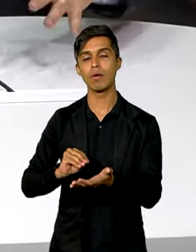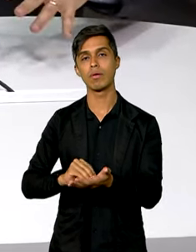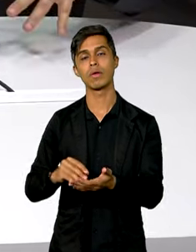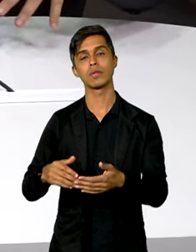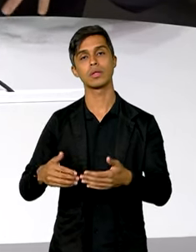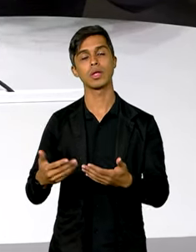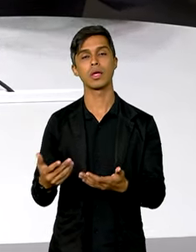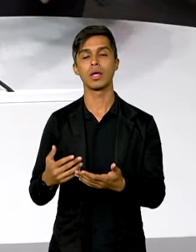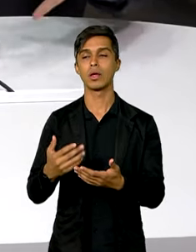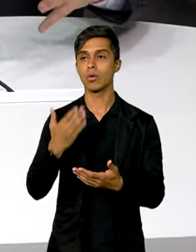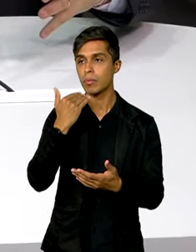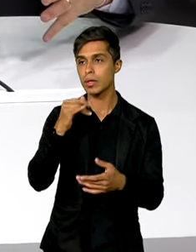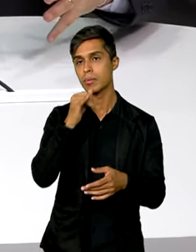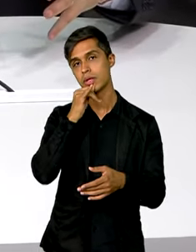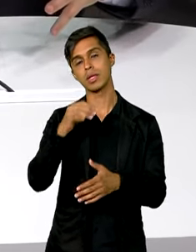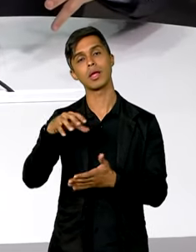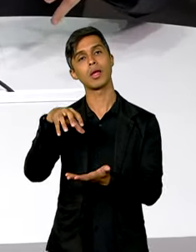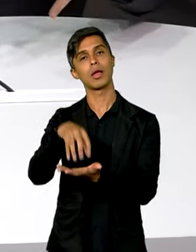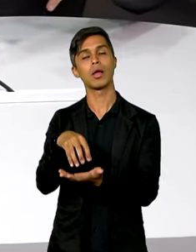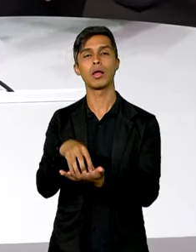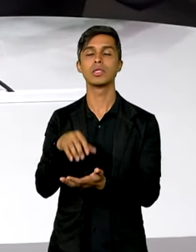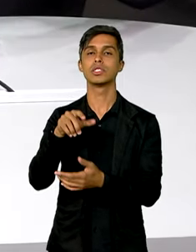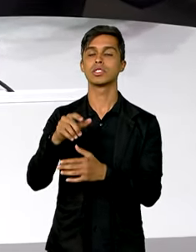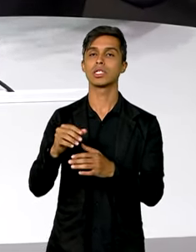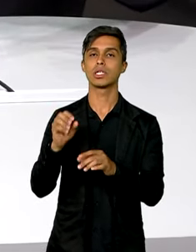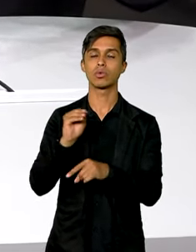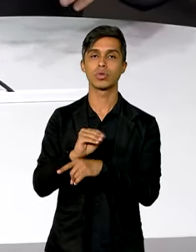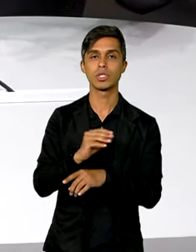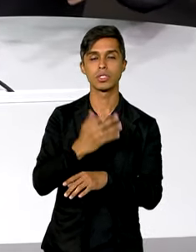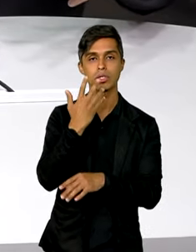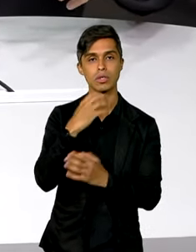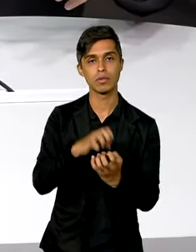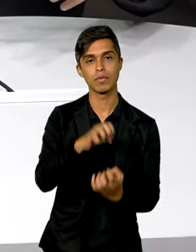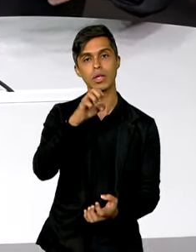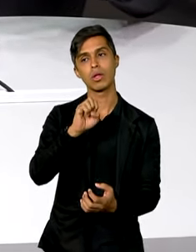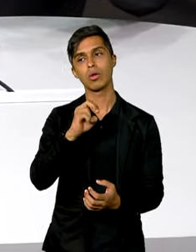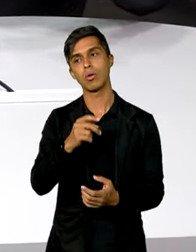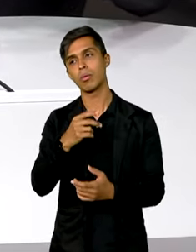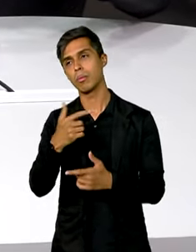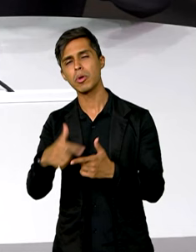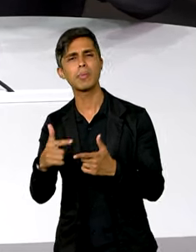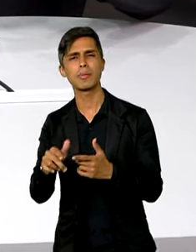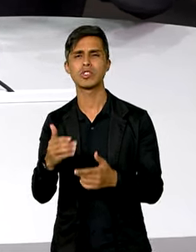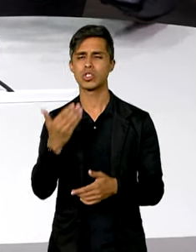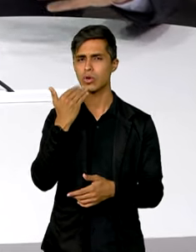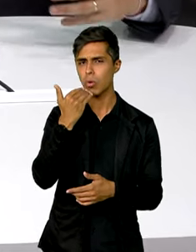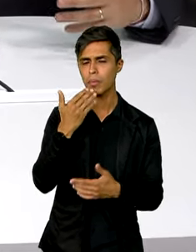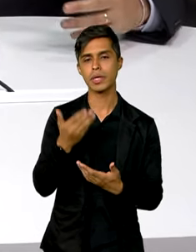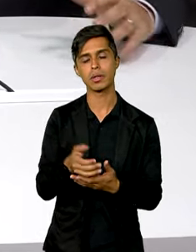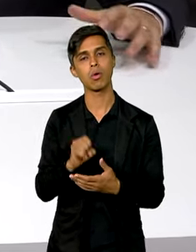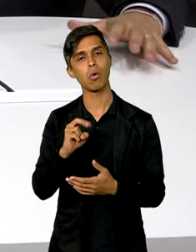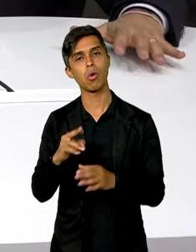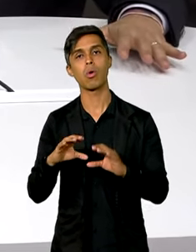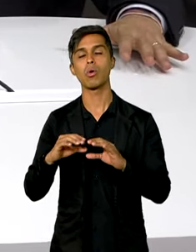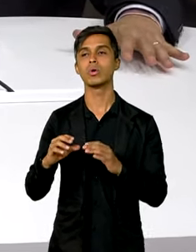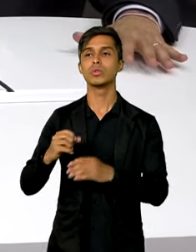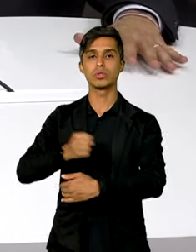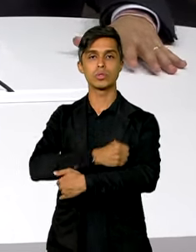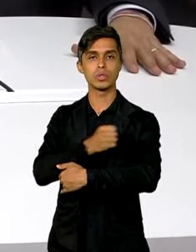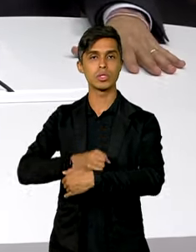aos asilos, a quem trabalha com quem está com a situação de insegurança alimentar, ou mesmo agora para as cozinhas